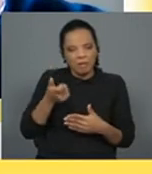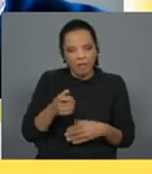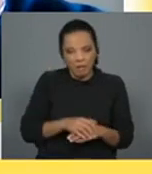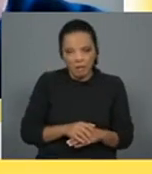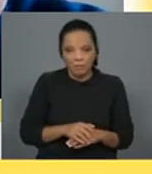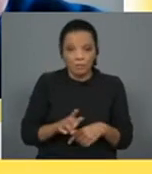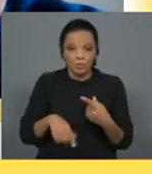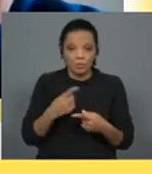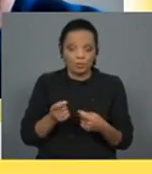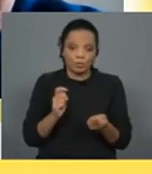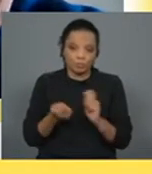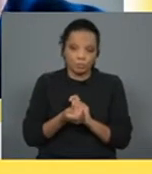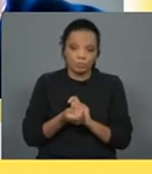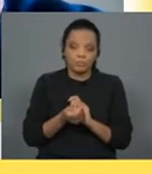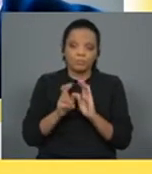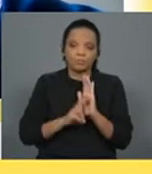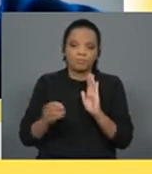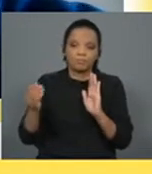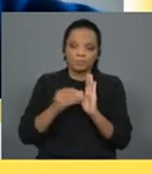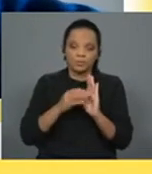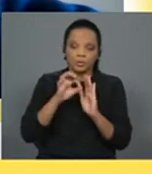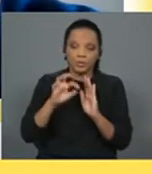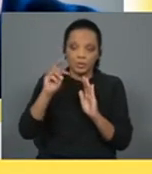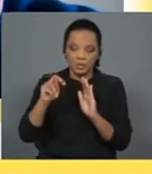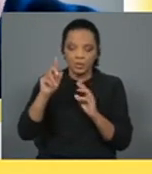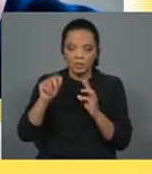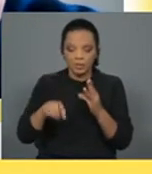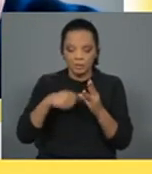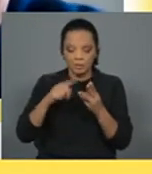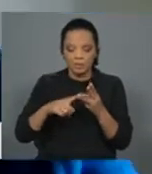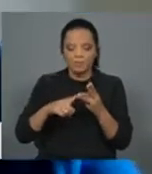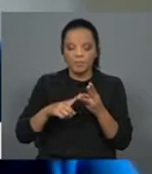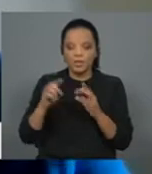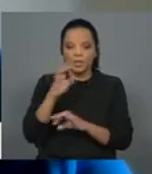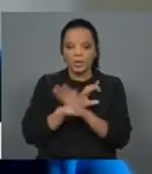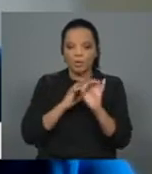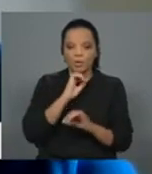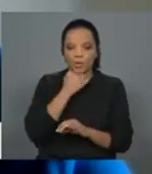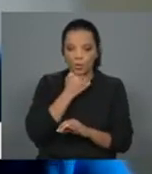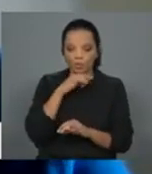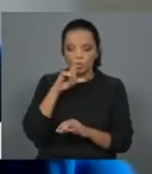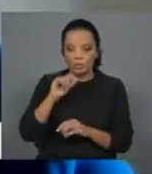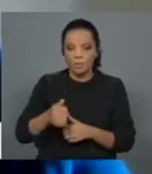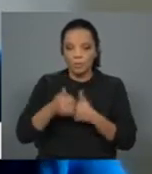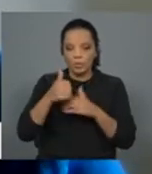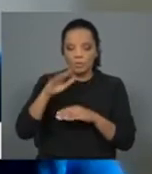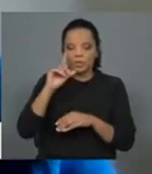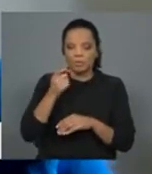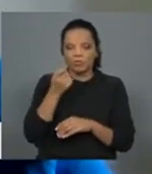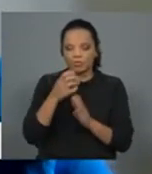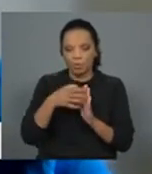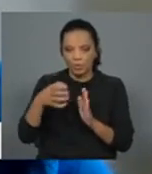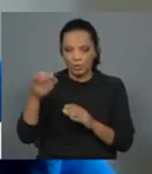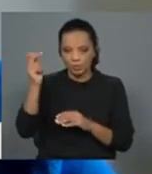regulamento de 83. E agora com os eurocódigos ainda há mais melhorias. Embora os eurocódigos também sejam um bocado complicados de